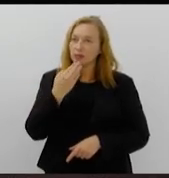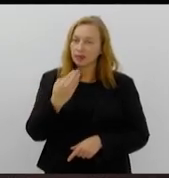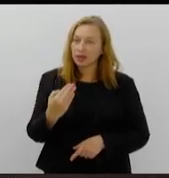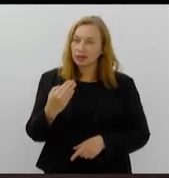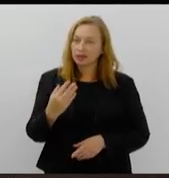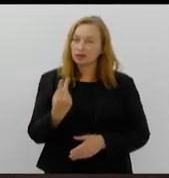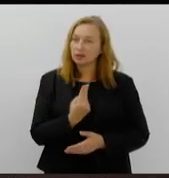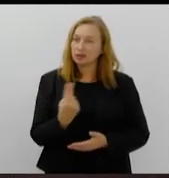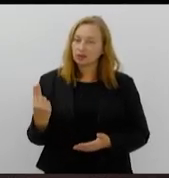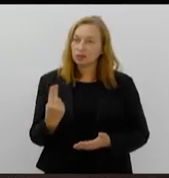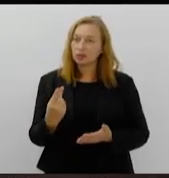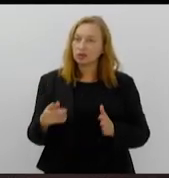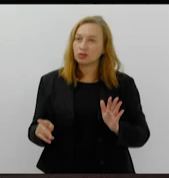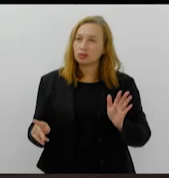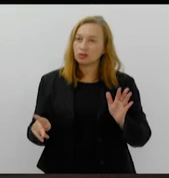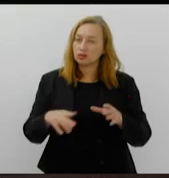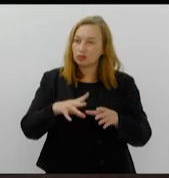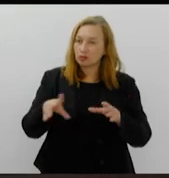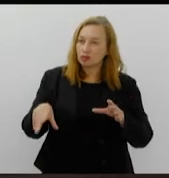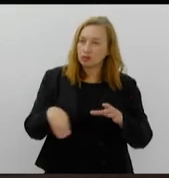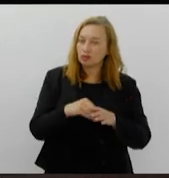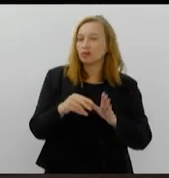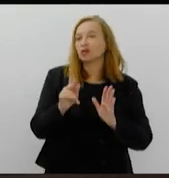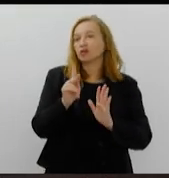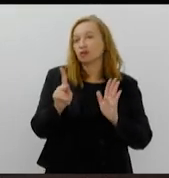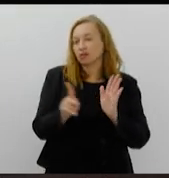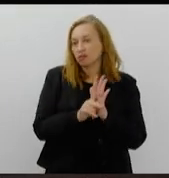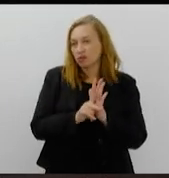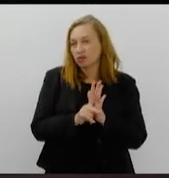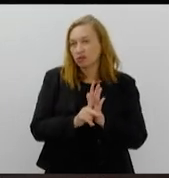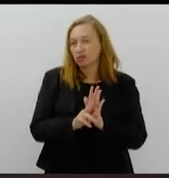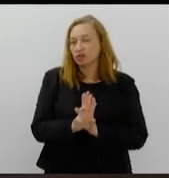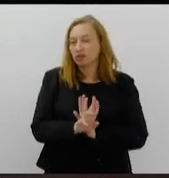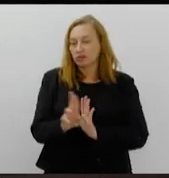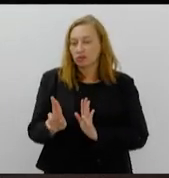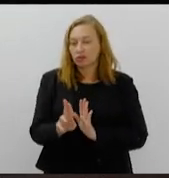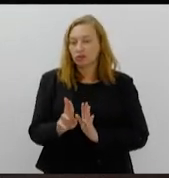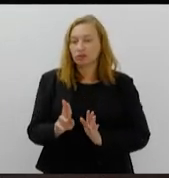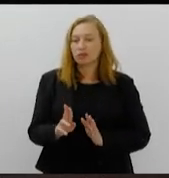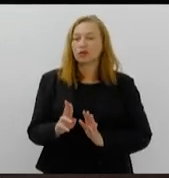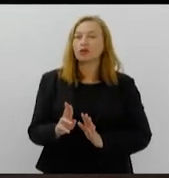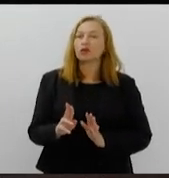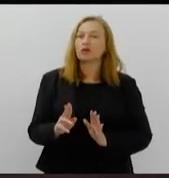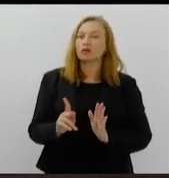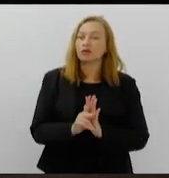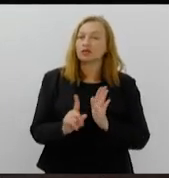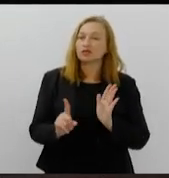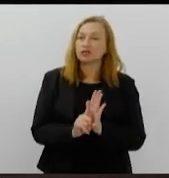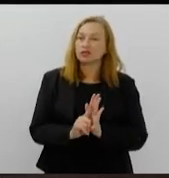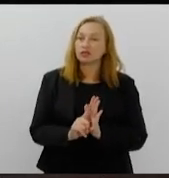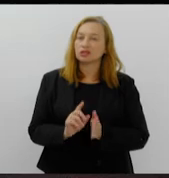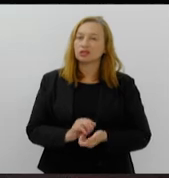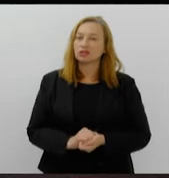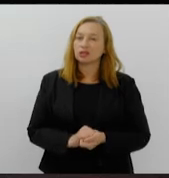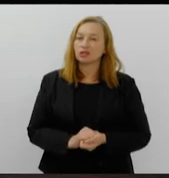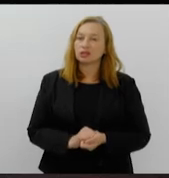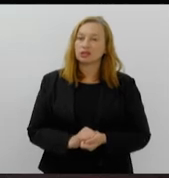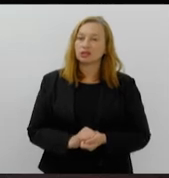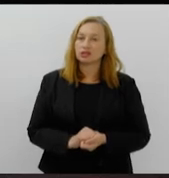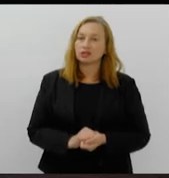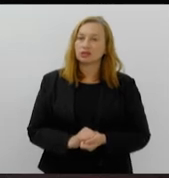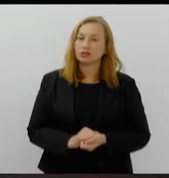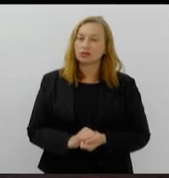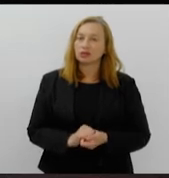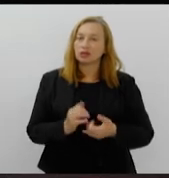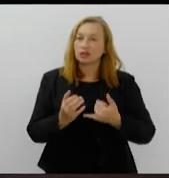acrescem também aos nomes deles nesse projeto de lei que dispõe sobre o tombamento